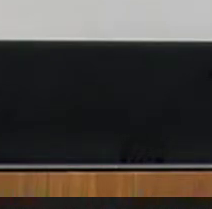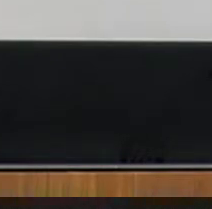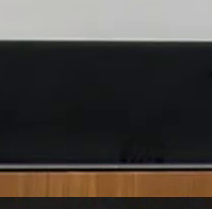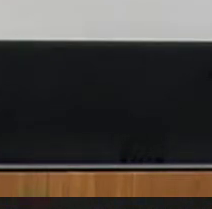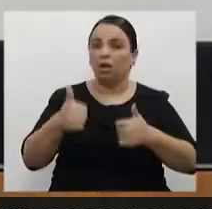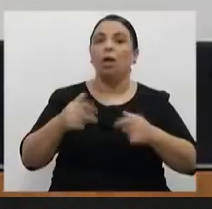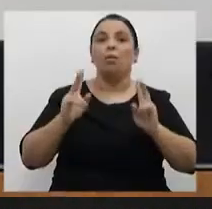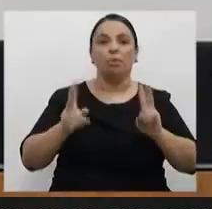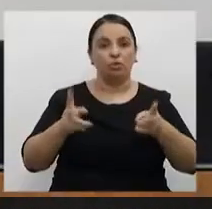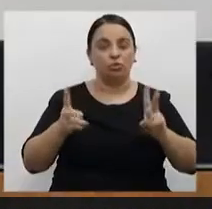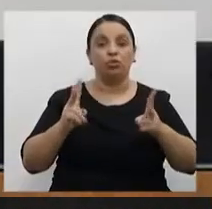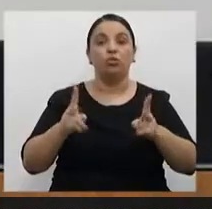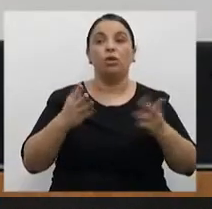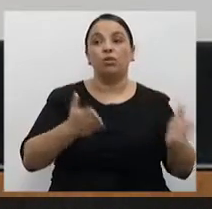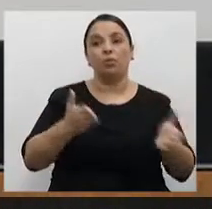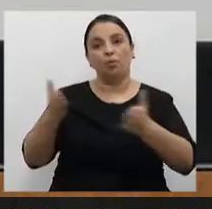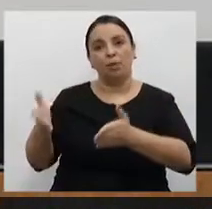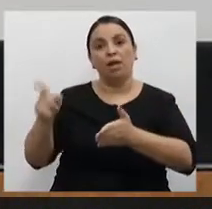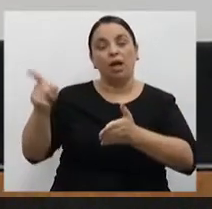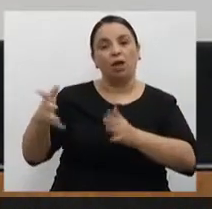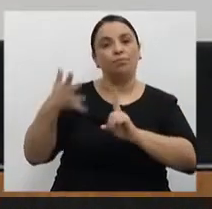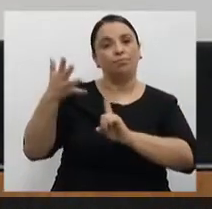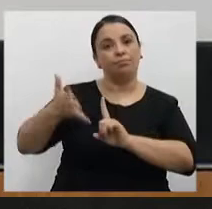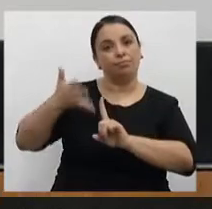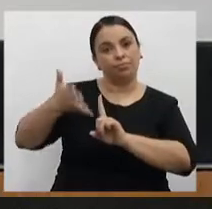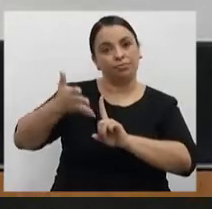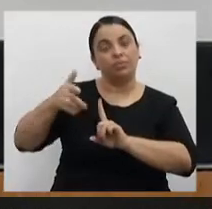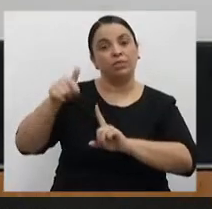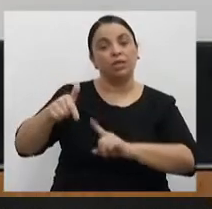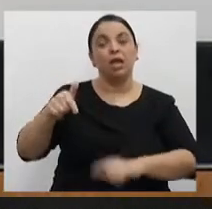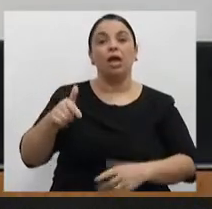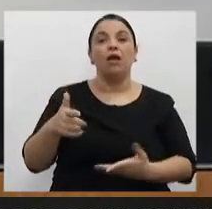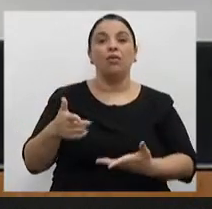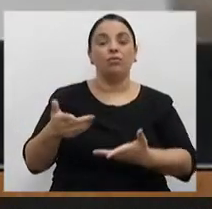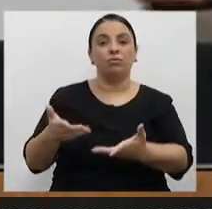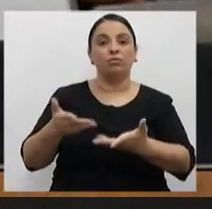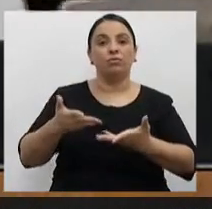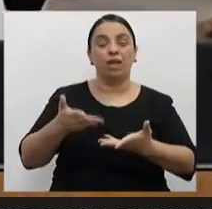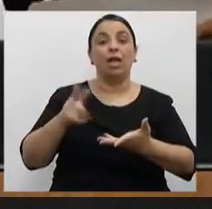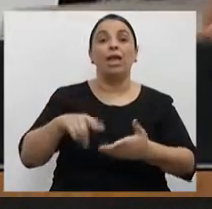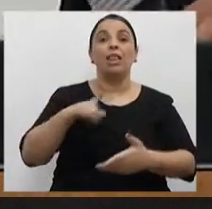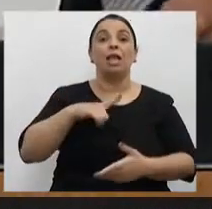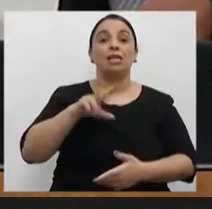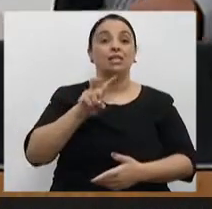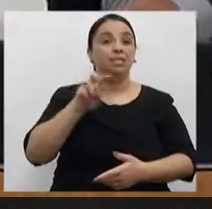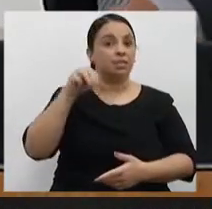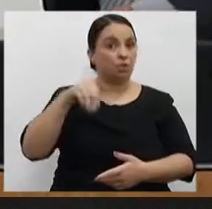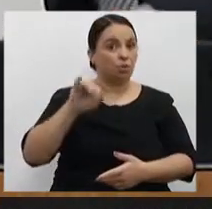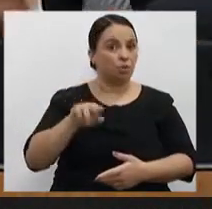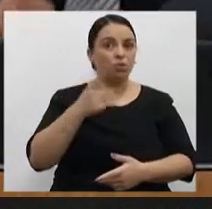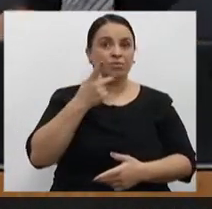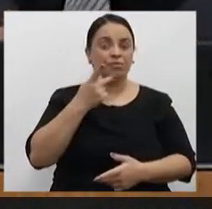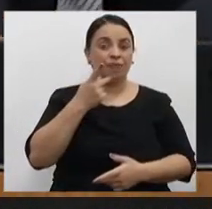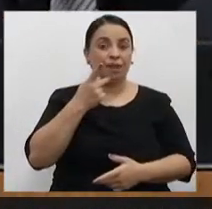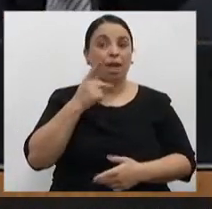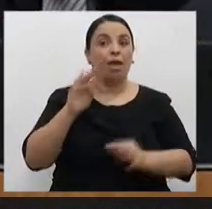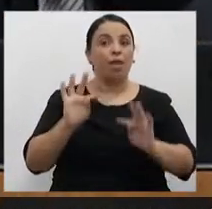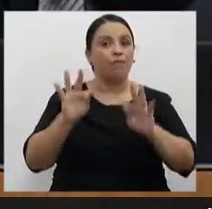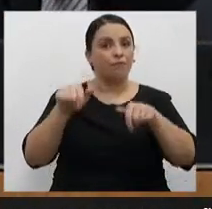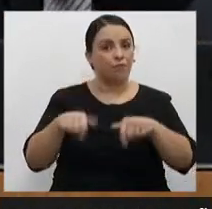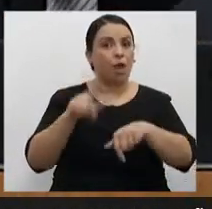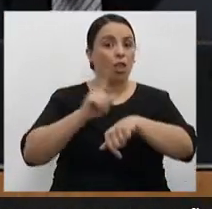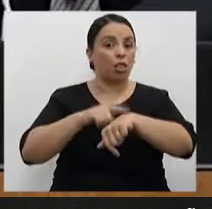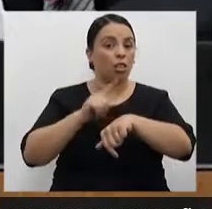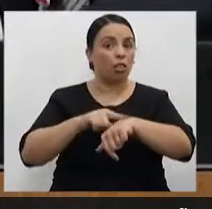vou passar a palavra. Agora, os 5 minutos, quando terminar, vai acionar aqui uma campainha, ok? Só para sinalizar